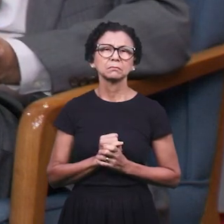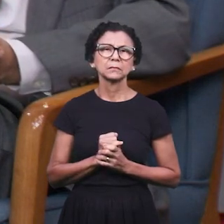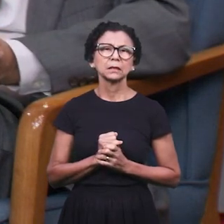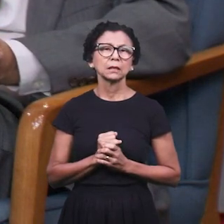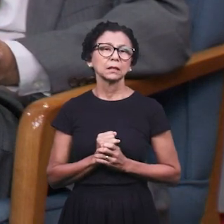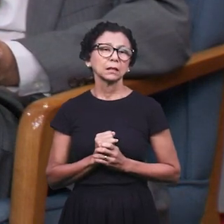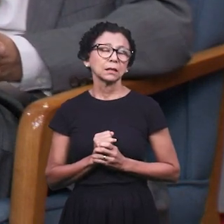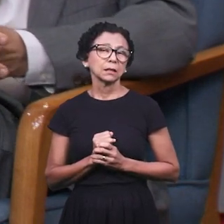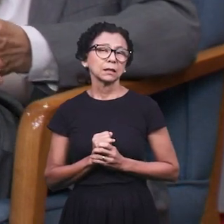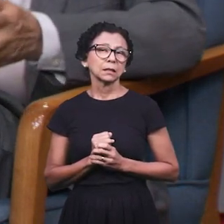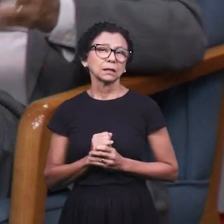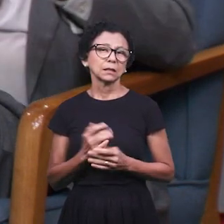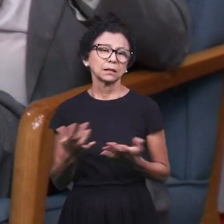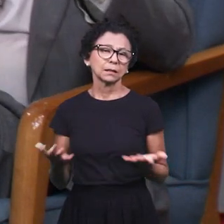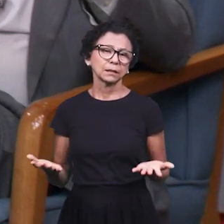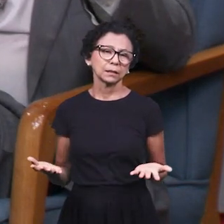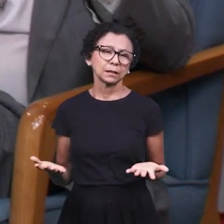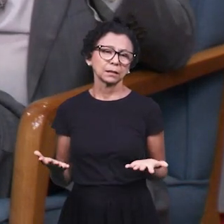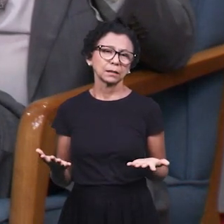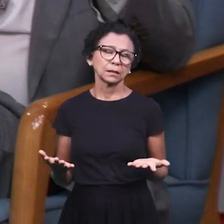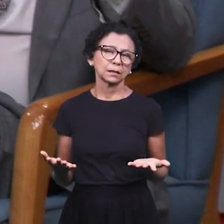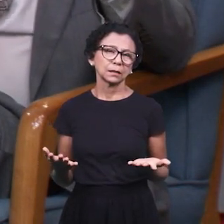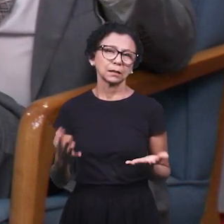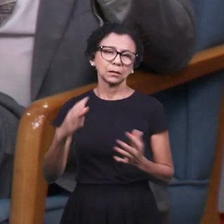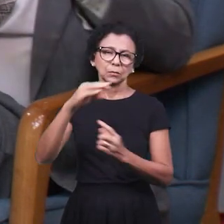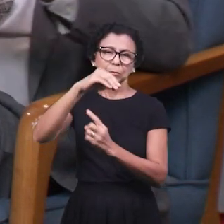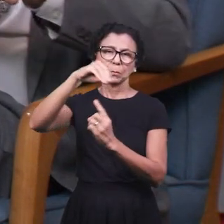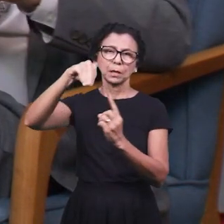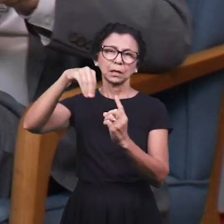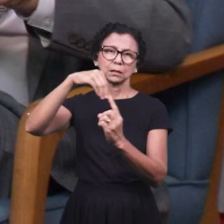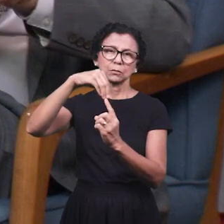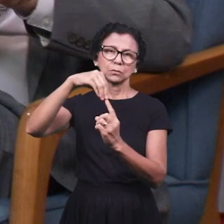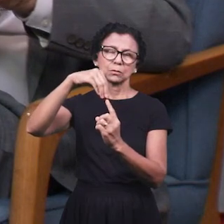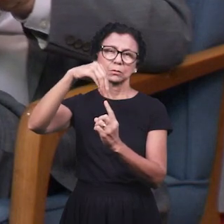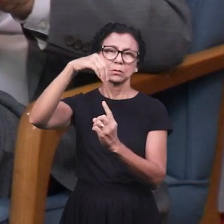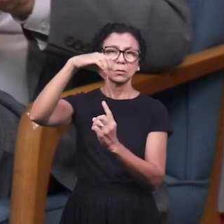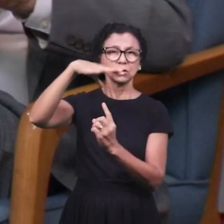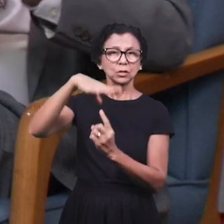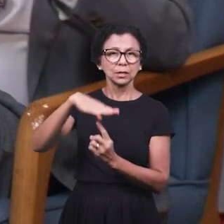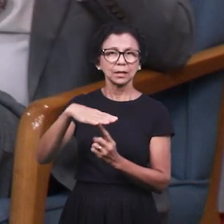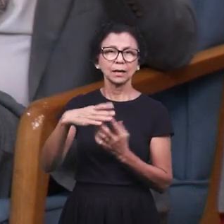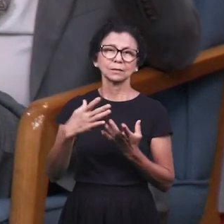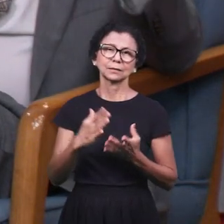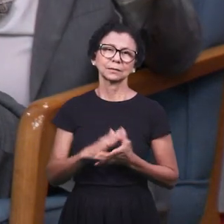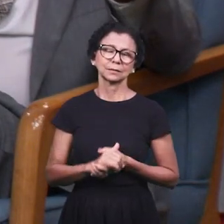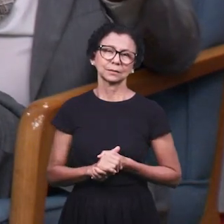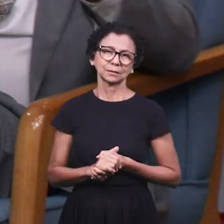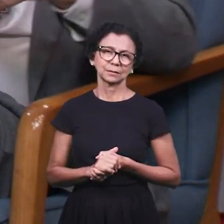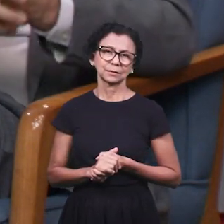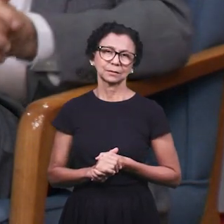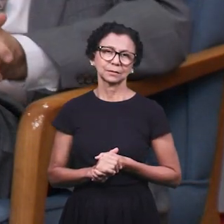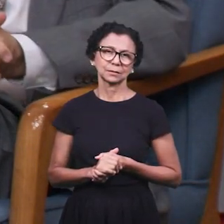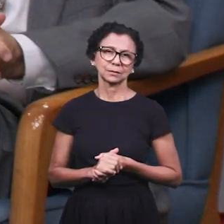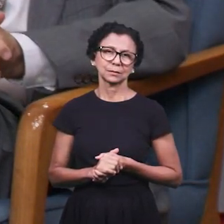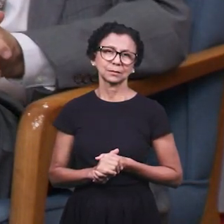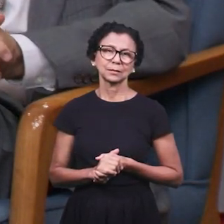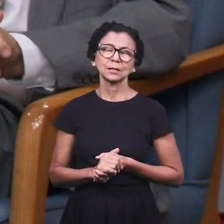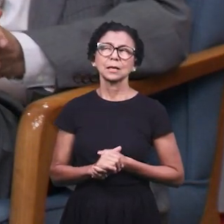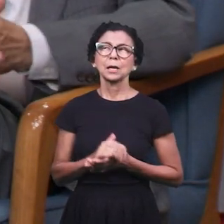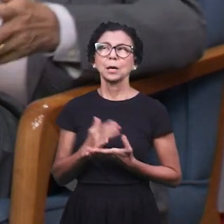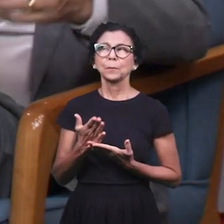graça? São aquilo que nós usamos para que a graça se